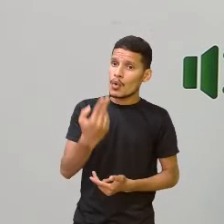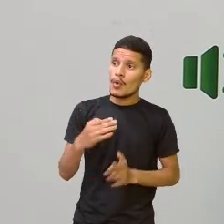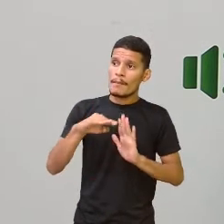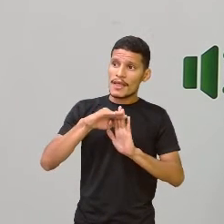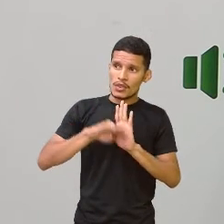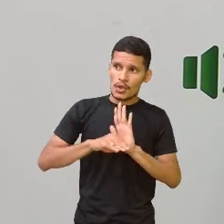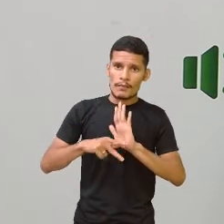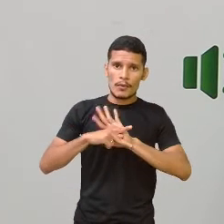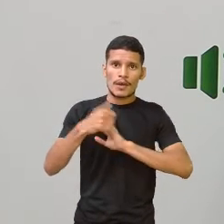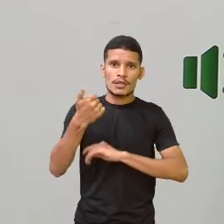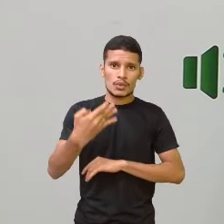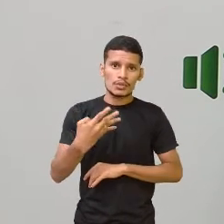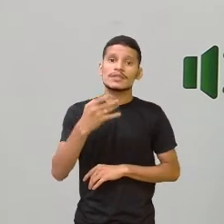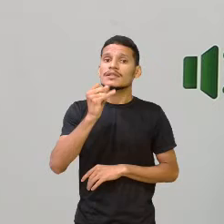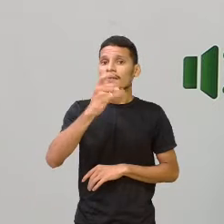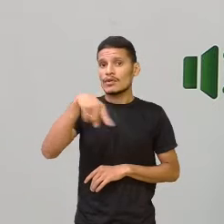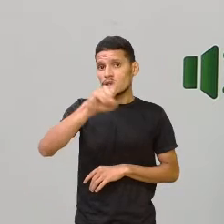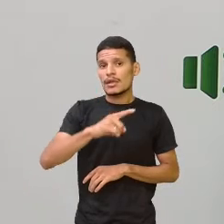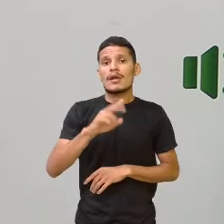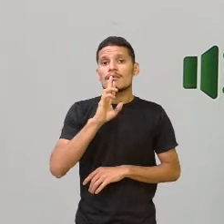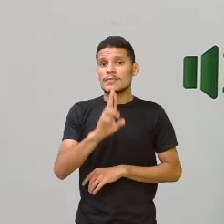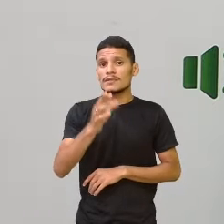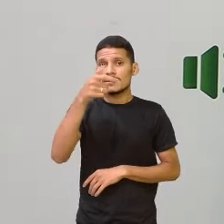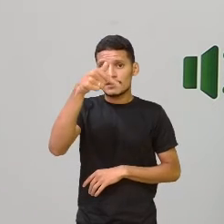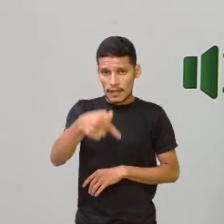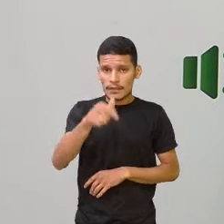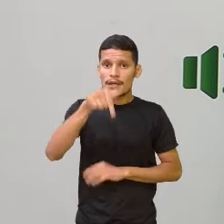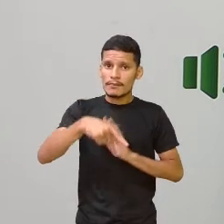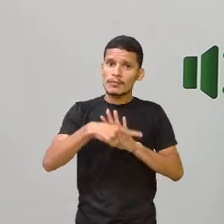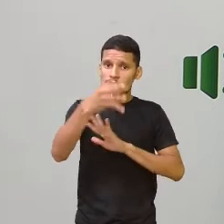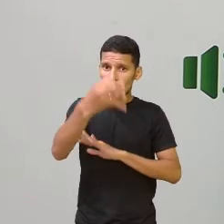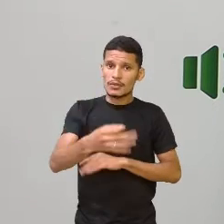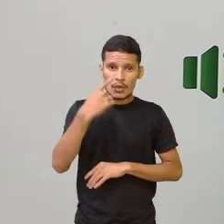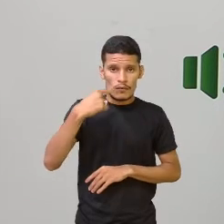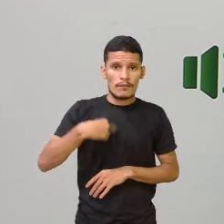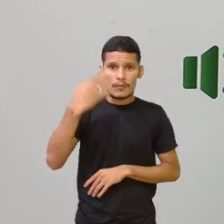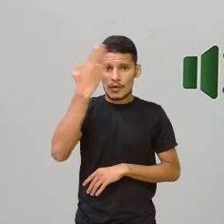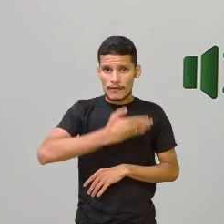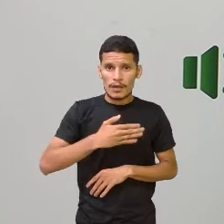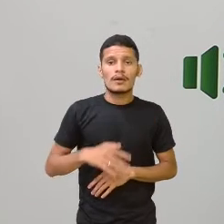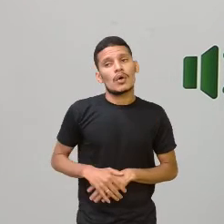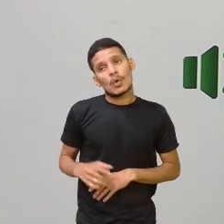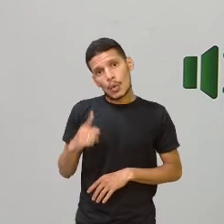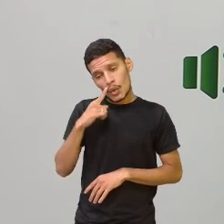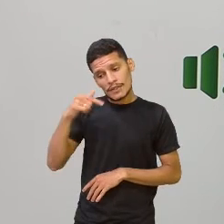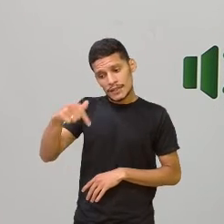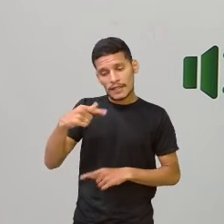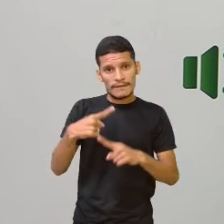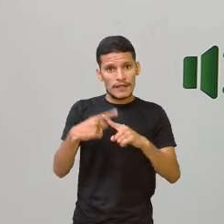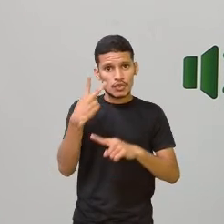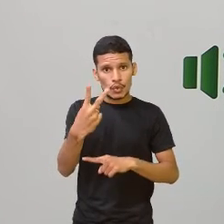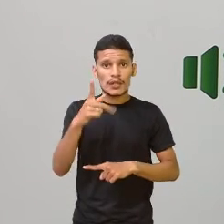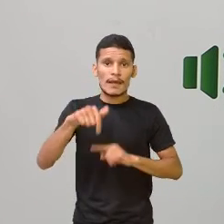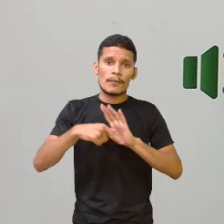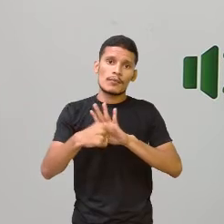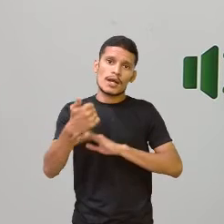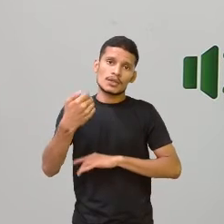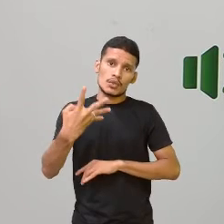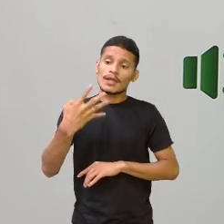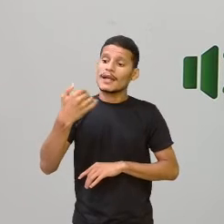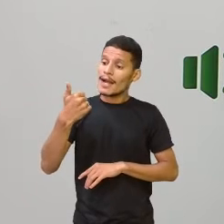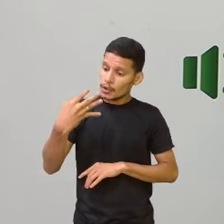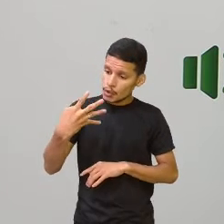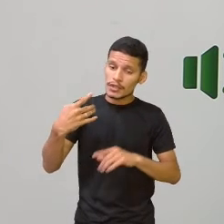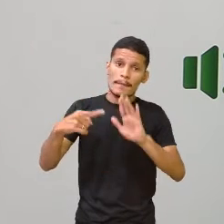14? Quem respondeu 7 está correto, ó, e eu tenho como provar. 7 vezes 2, 14. 14